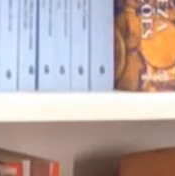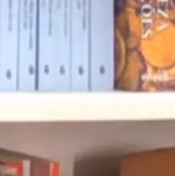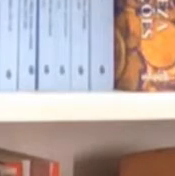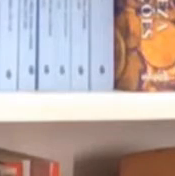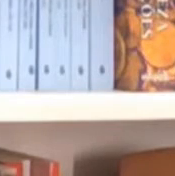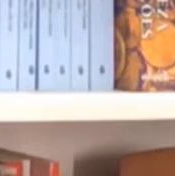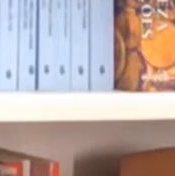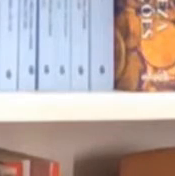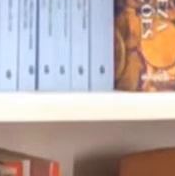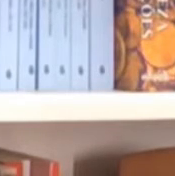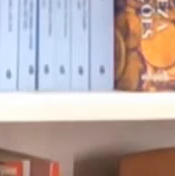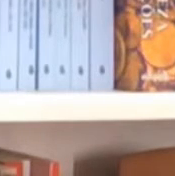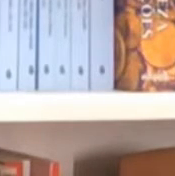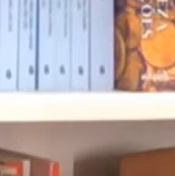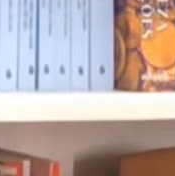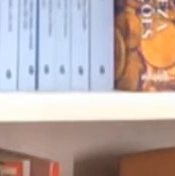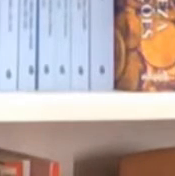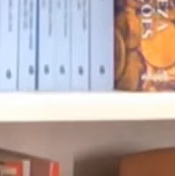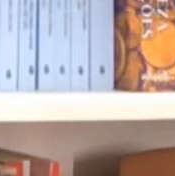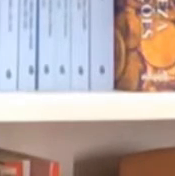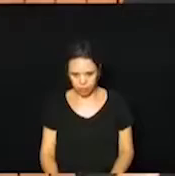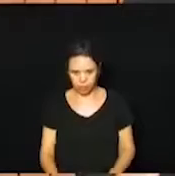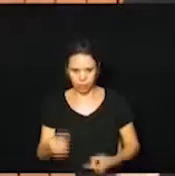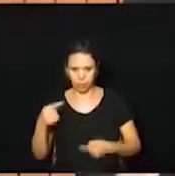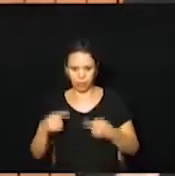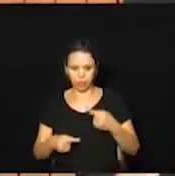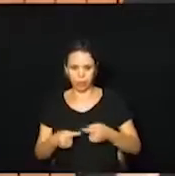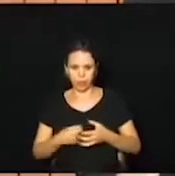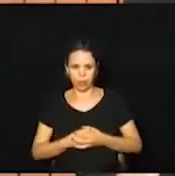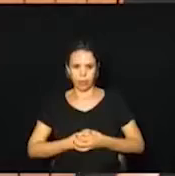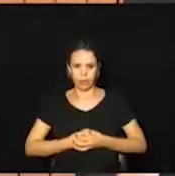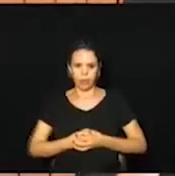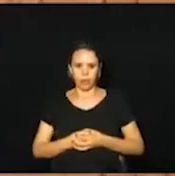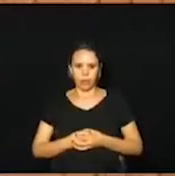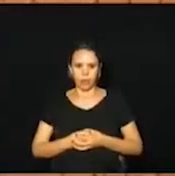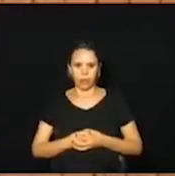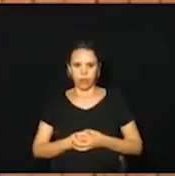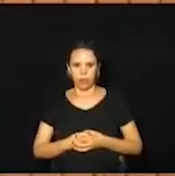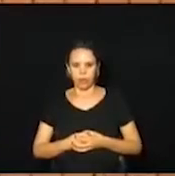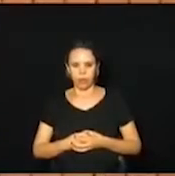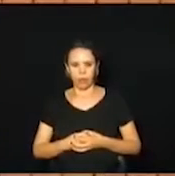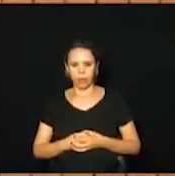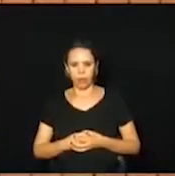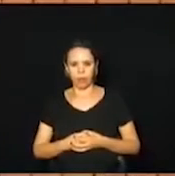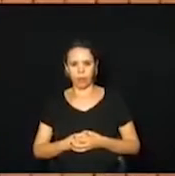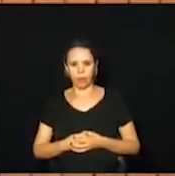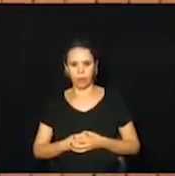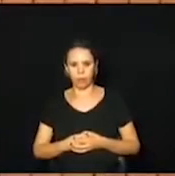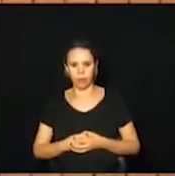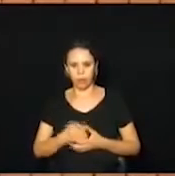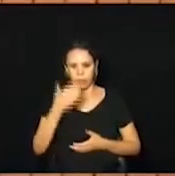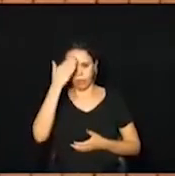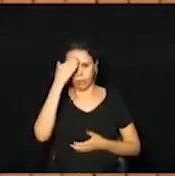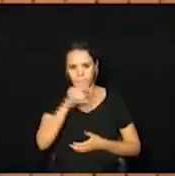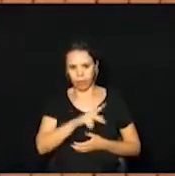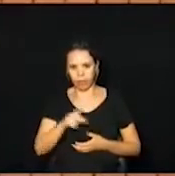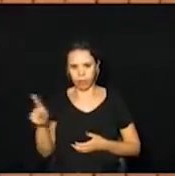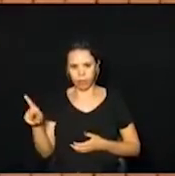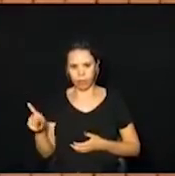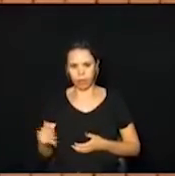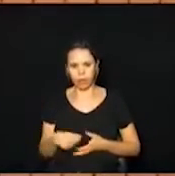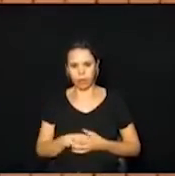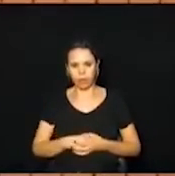Osley. Enquanto a vereadora discursava no plenário da Câmara sobre o Conselho dos Negros aqui de